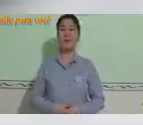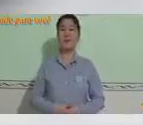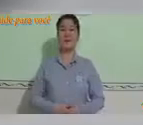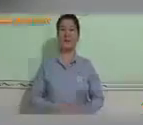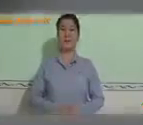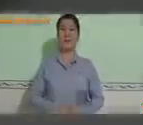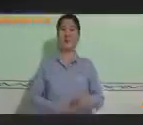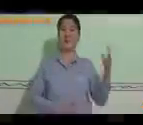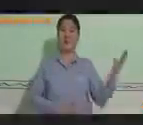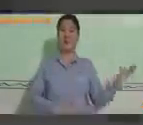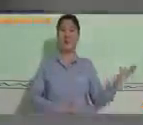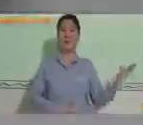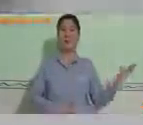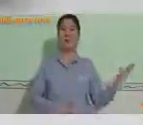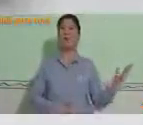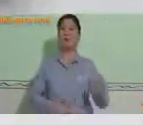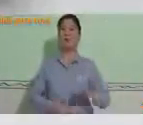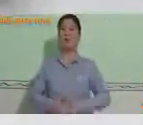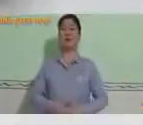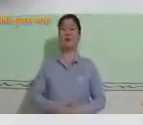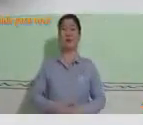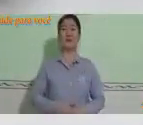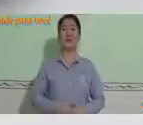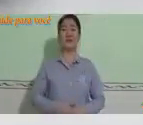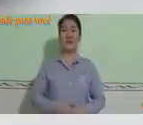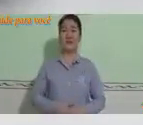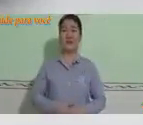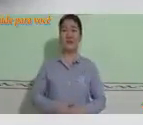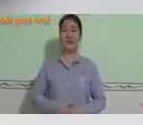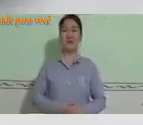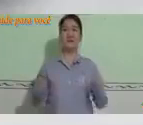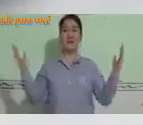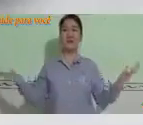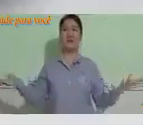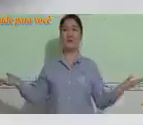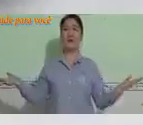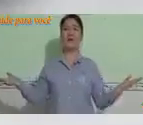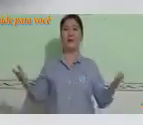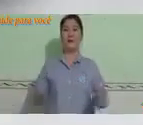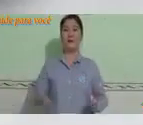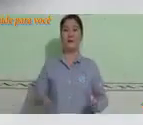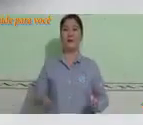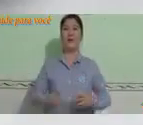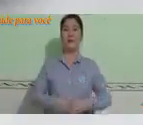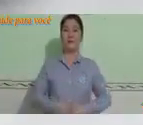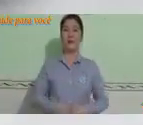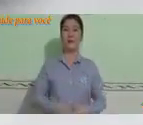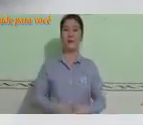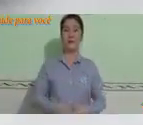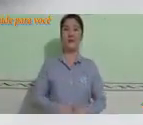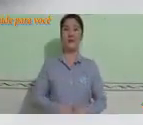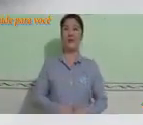TENDINITE, a tendinite é uma inflamação do tendão, um tecido que o liga ao músculo osso, que gera sintomas como